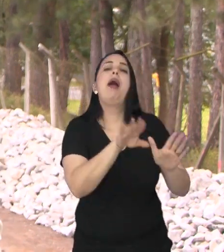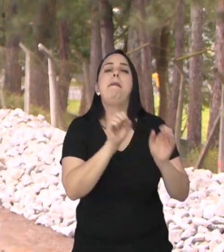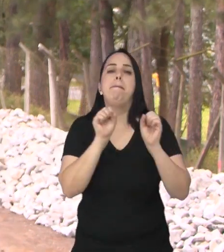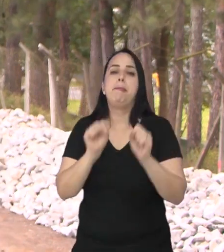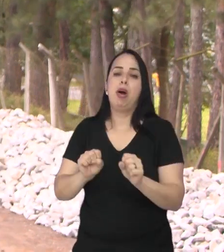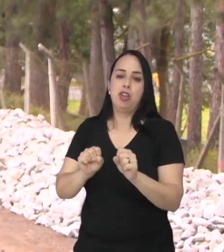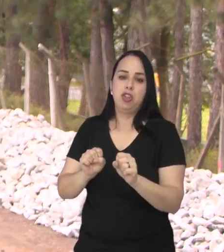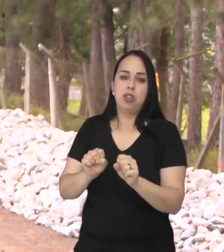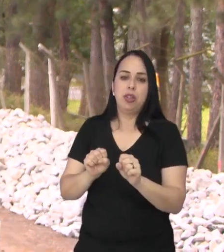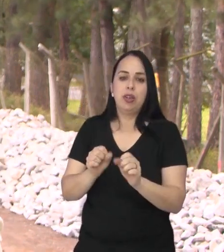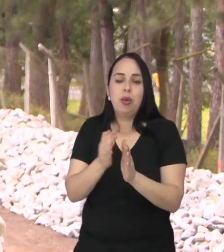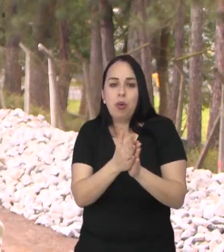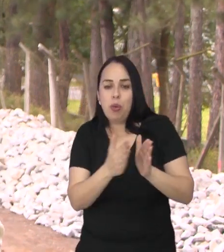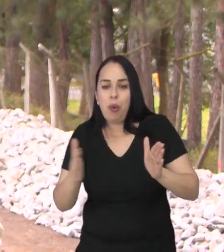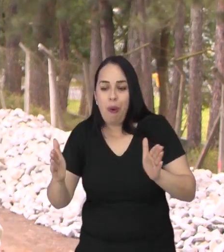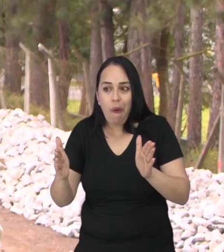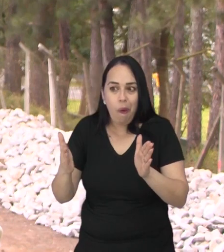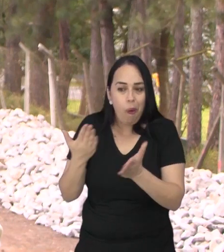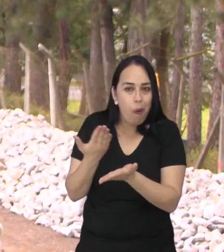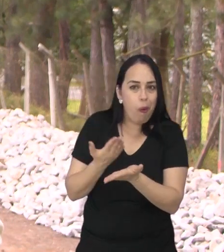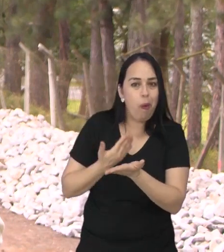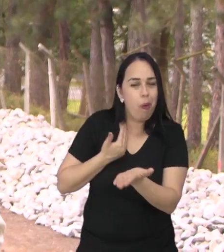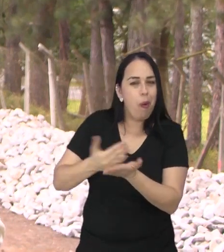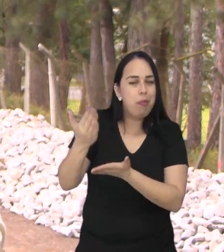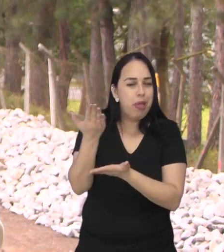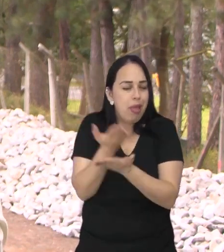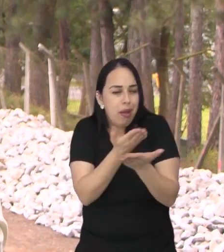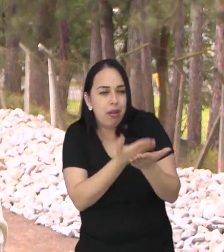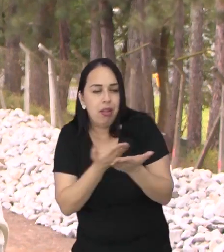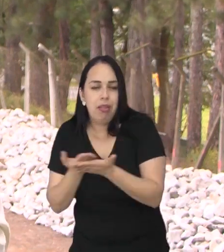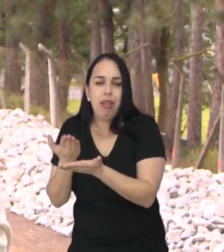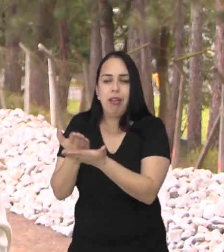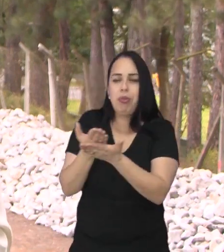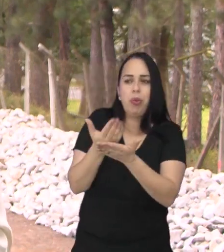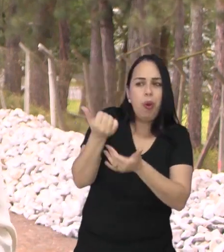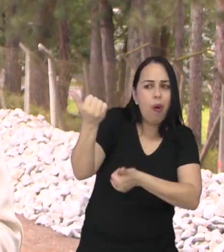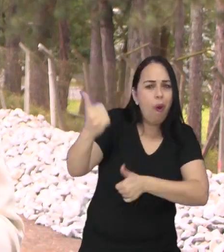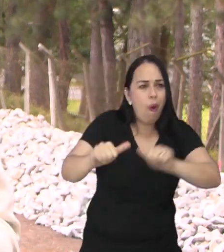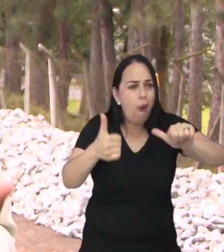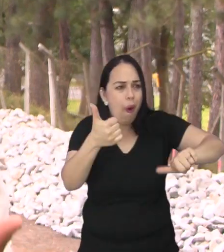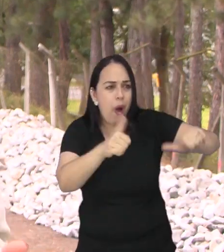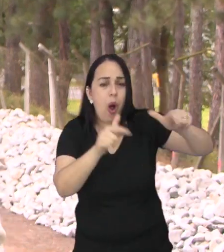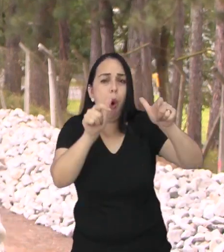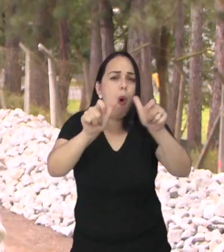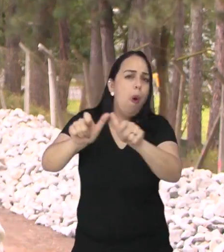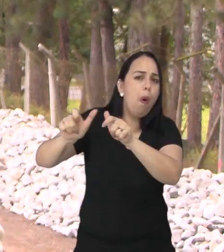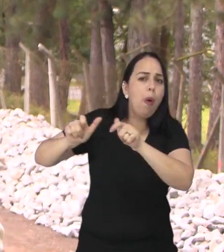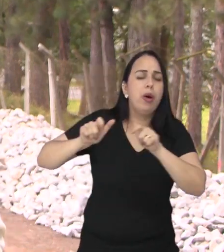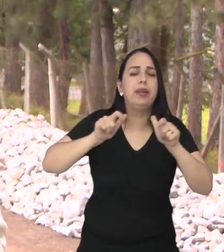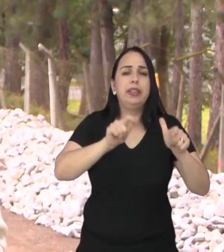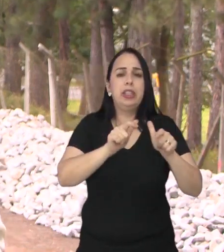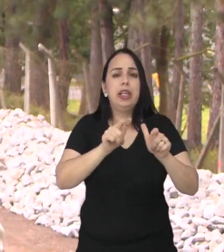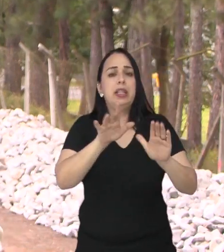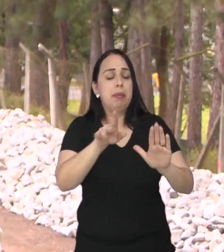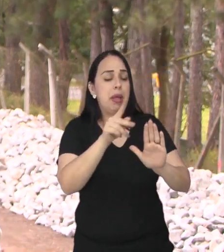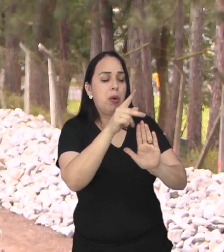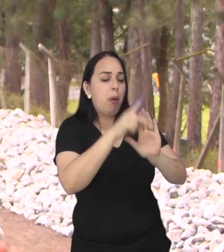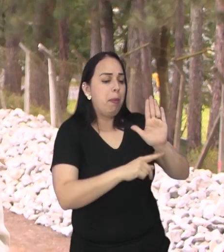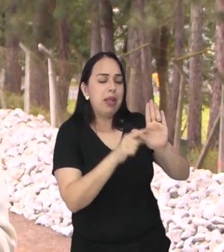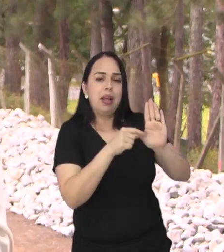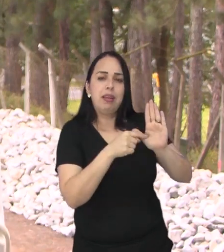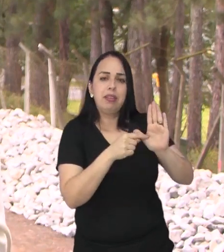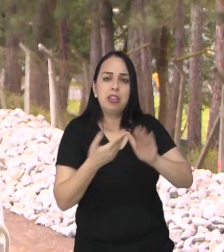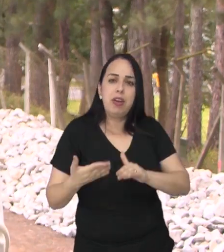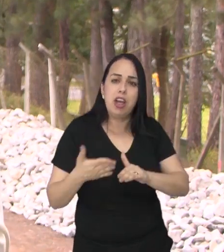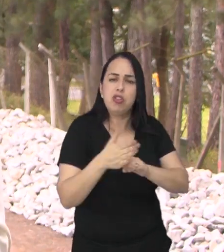será possível dar início à fase de estudos, que vai avaliar a viabilidade técnica do projeto, além de